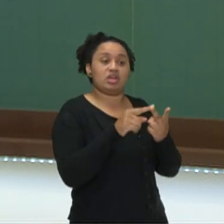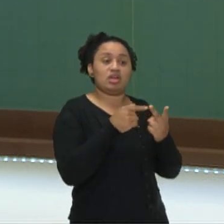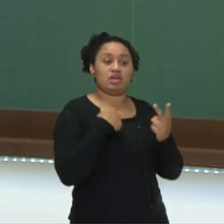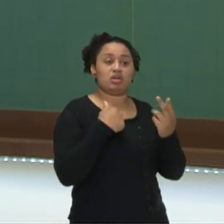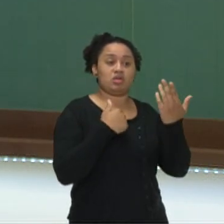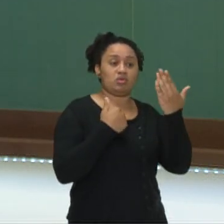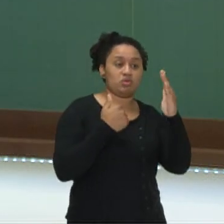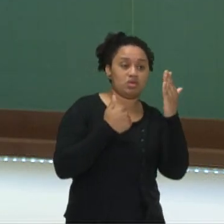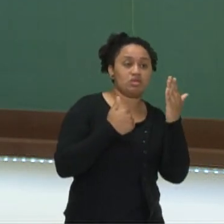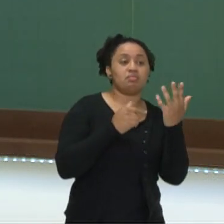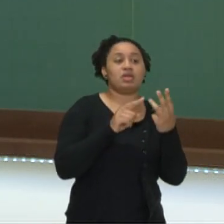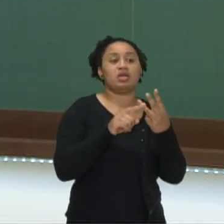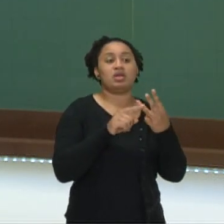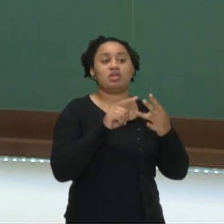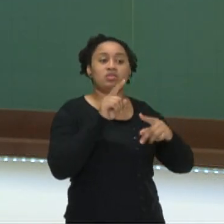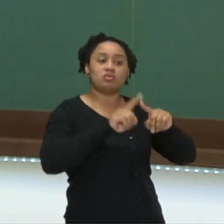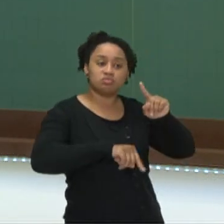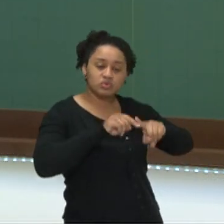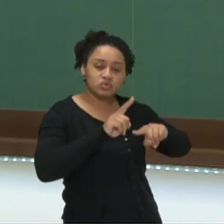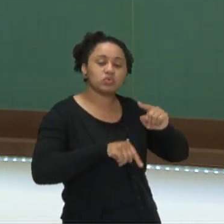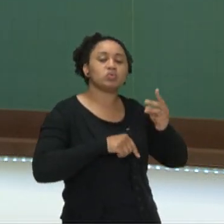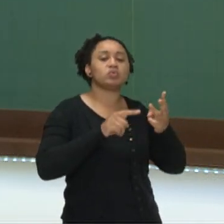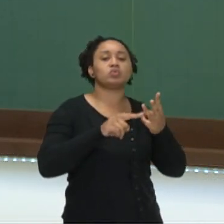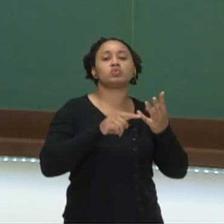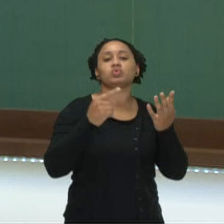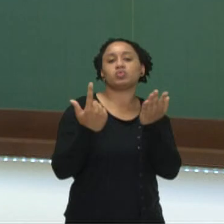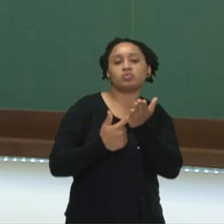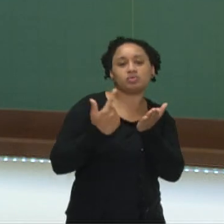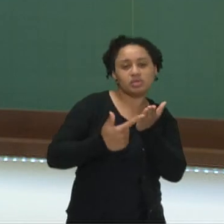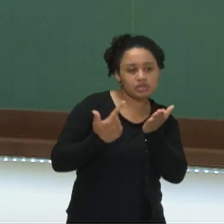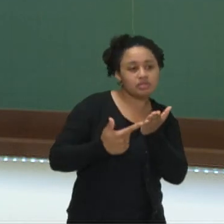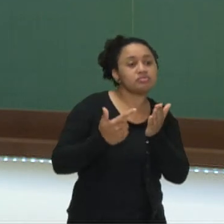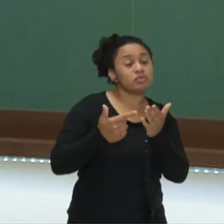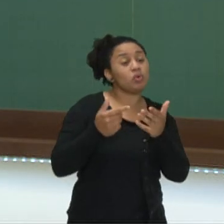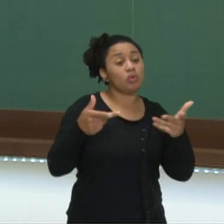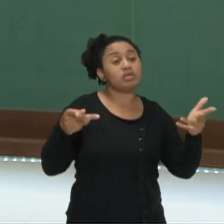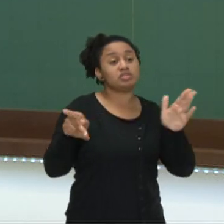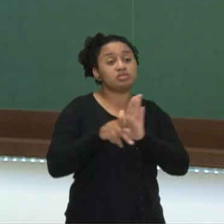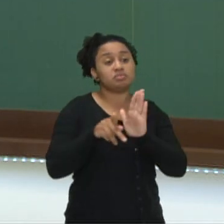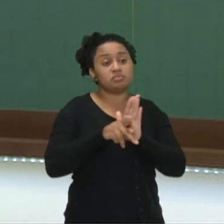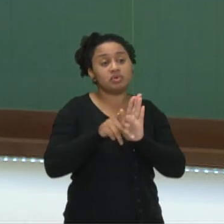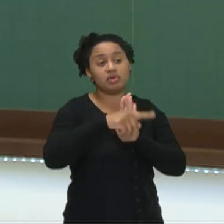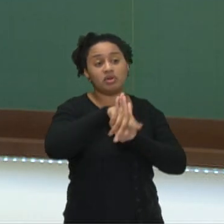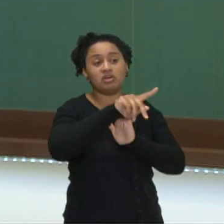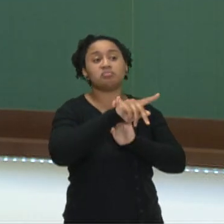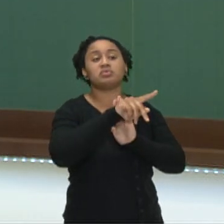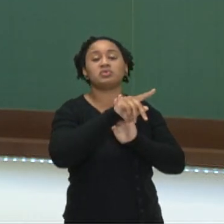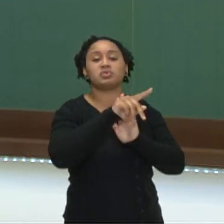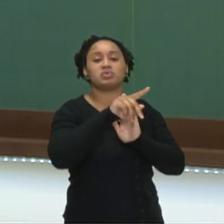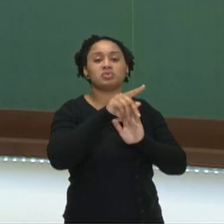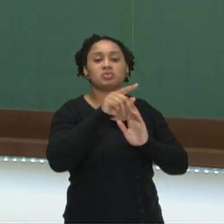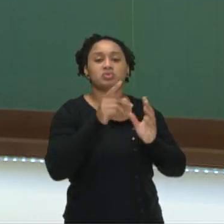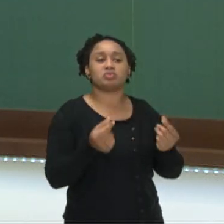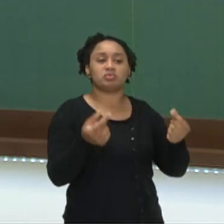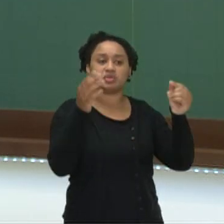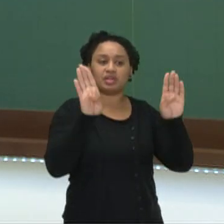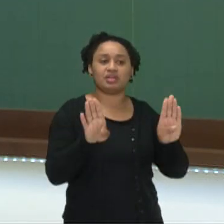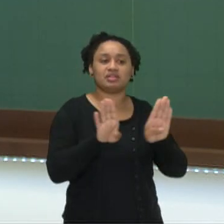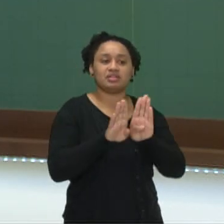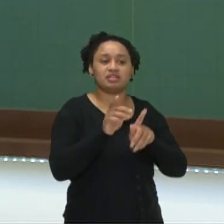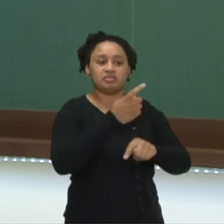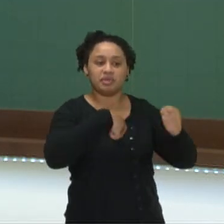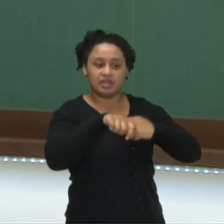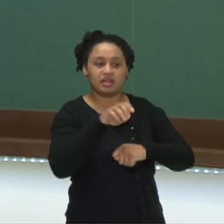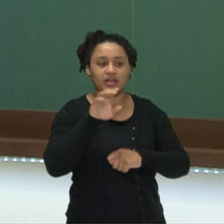espelho, né? O produto, né? O livro e tudo mais. A questão do câmbio, pessoal, os cambistas. Quem que eram